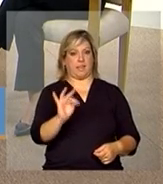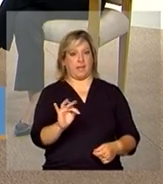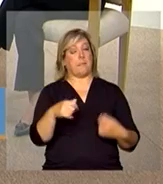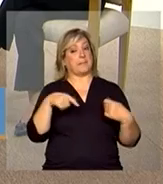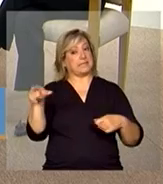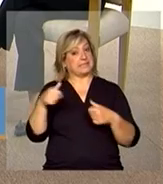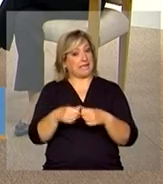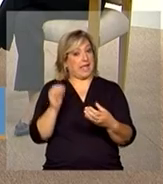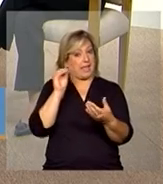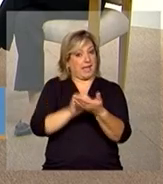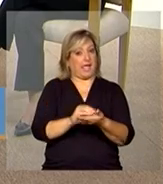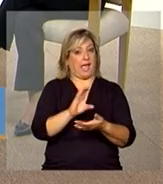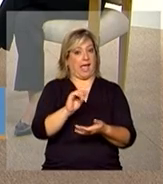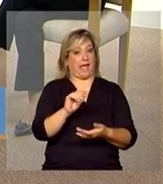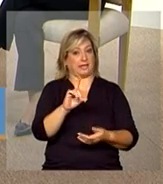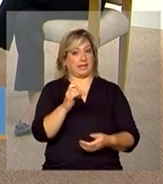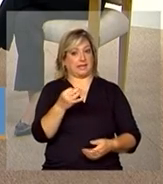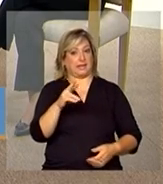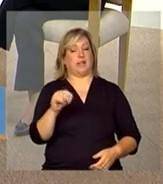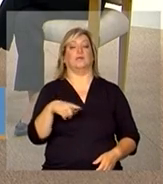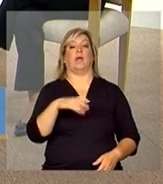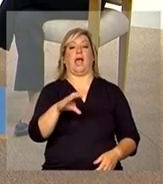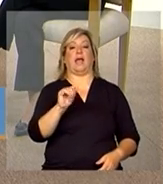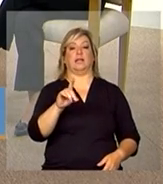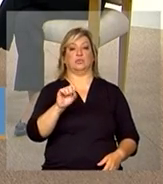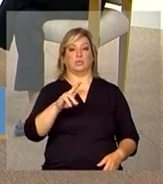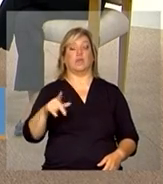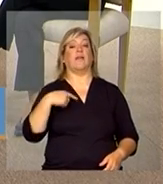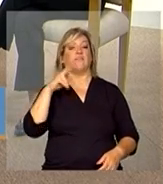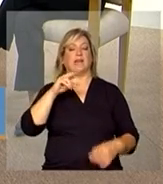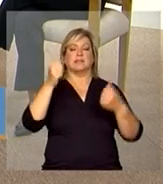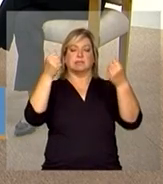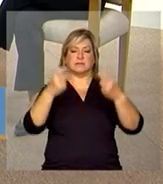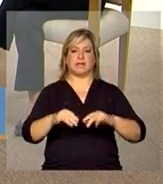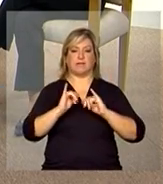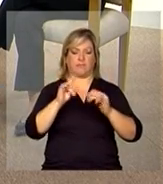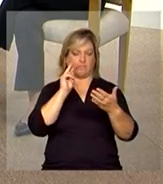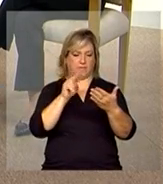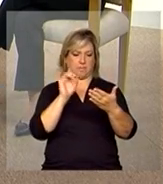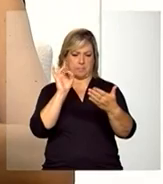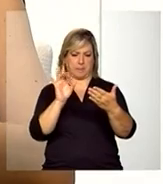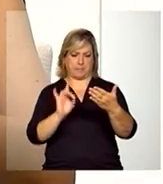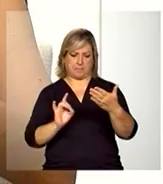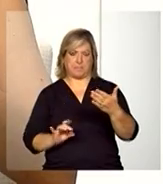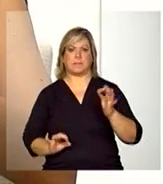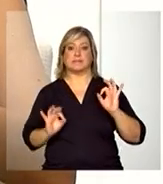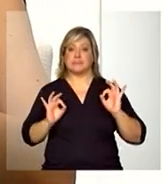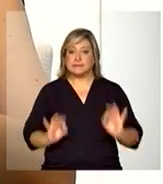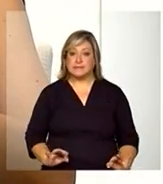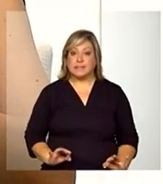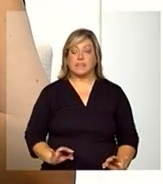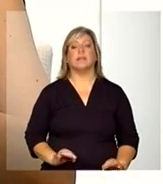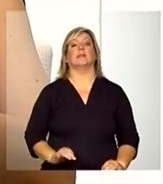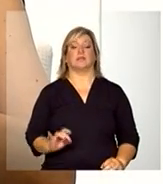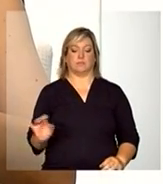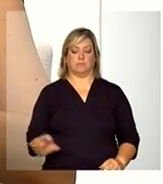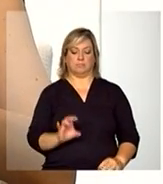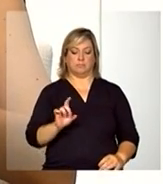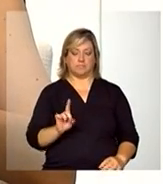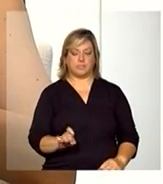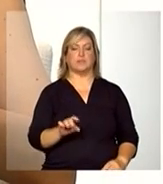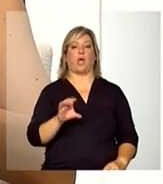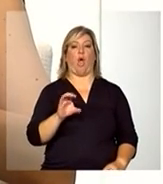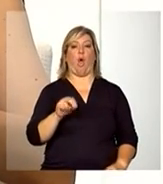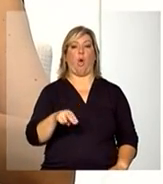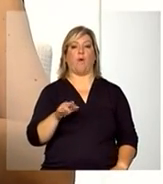cadsuas ele vai te mostrar Quais são os dados desse adjunto você vai confirmar verifica se está correto confirma essa informação